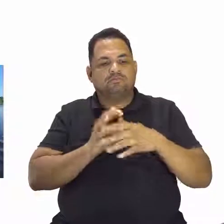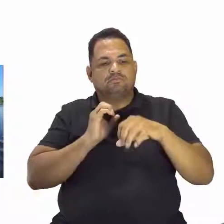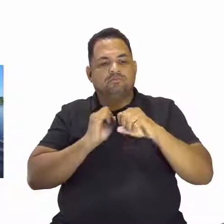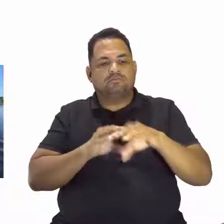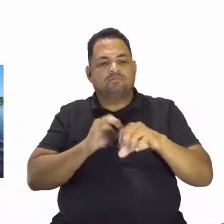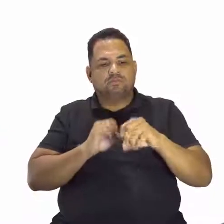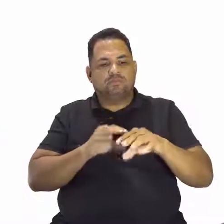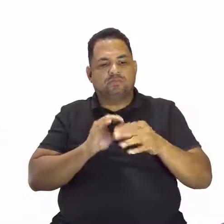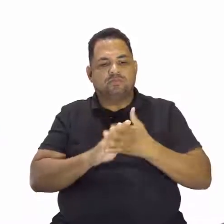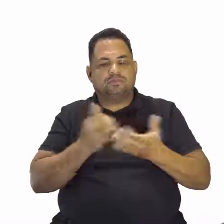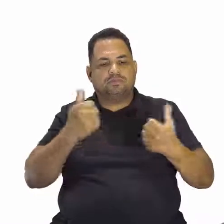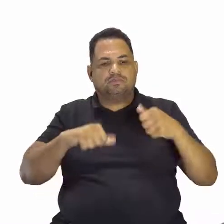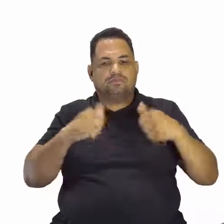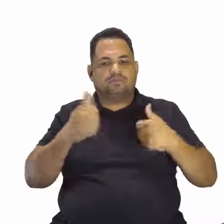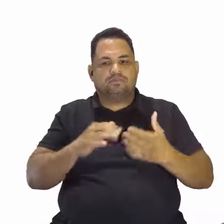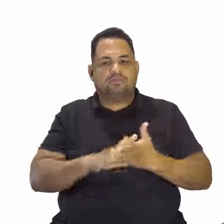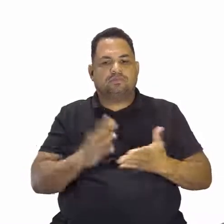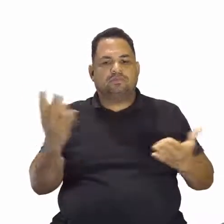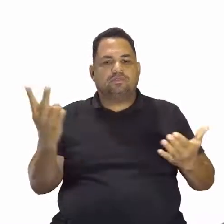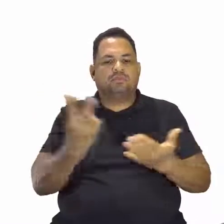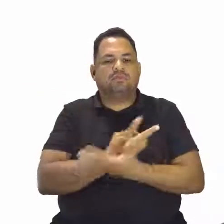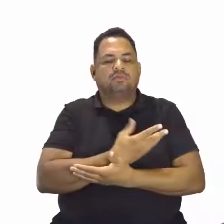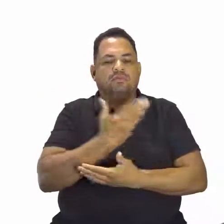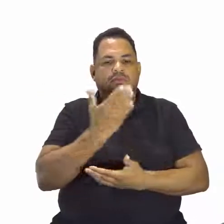alguns enfrentamentos